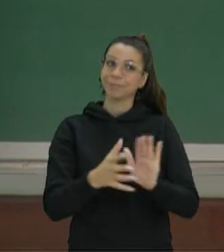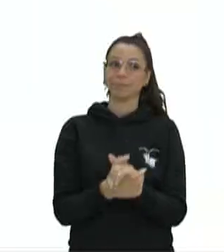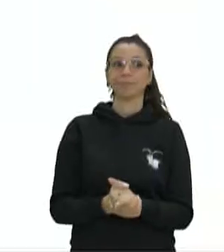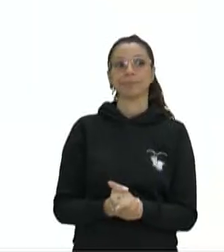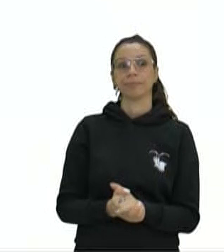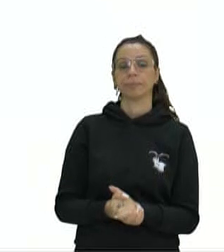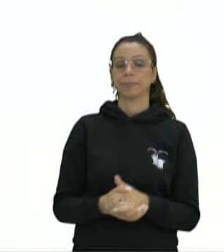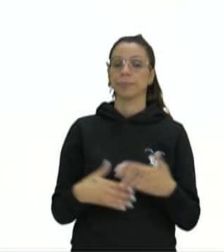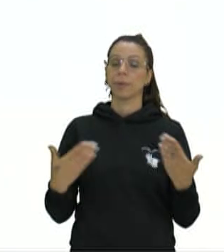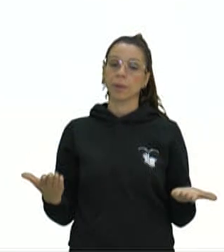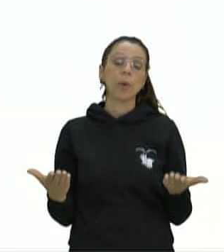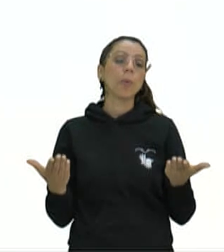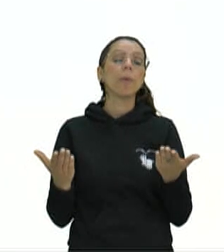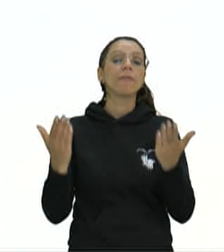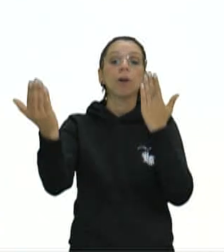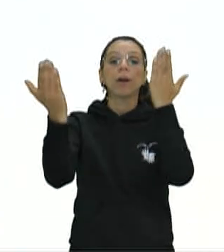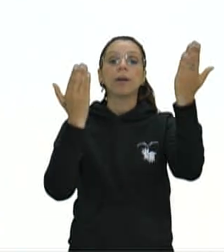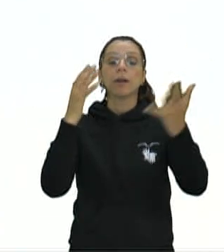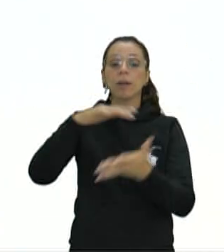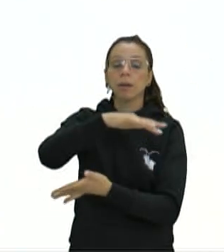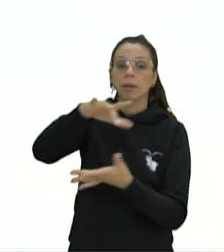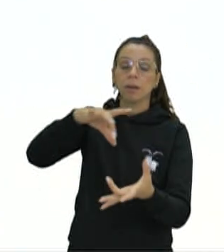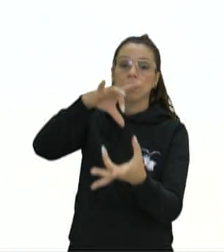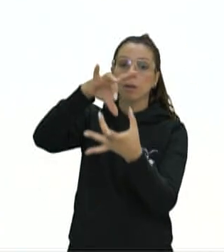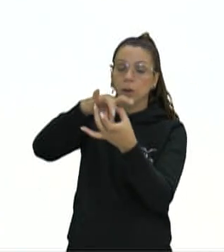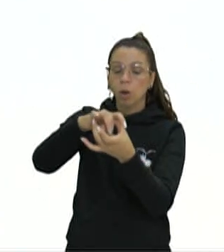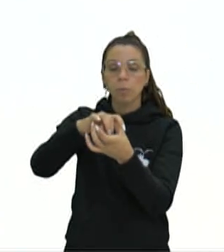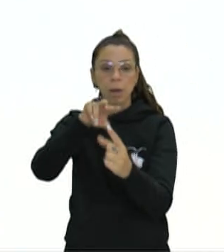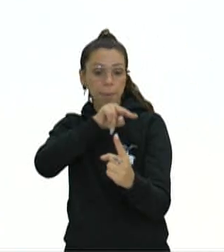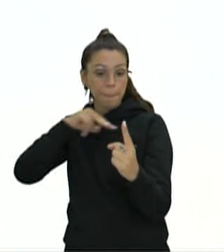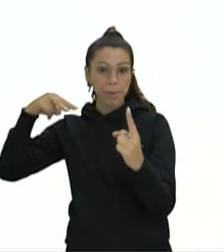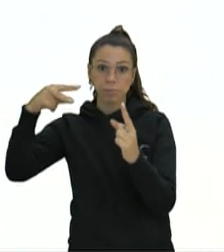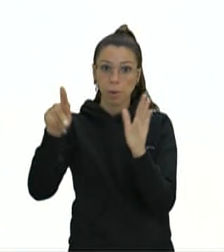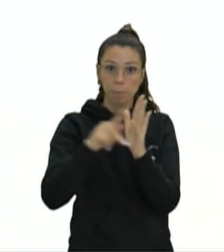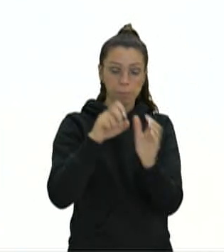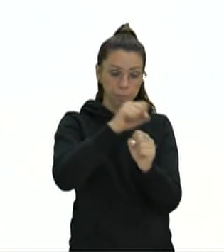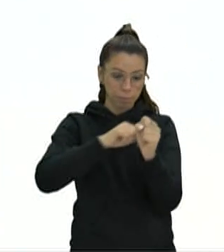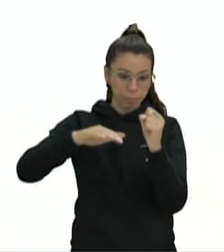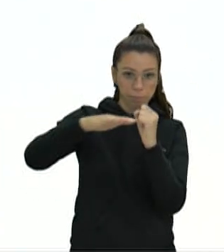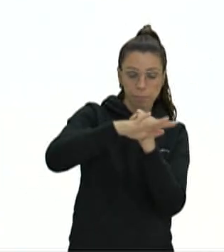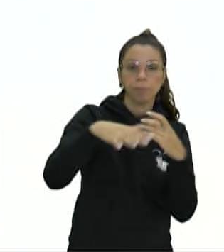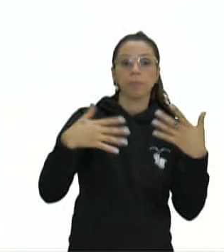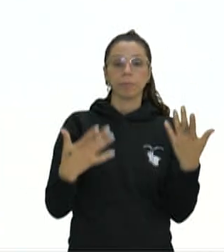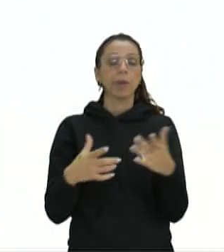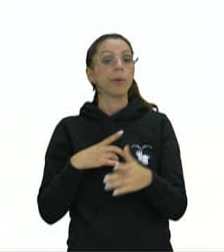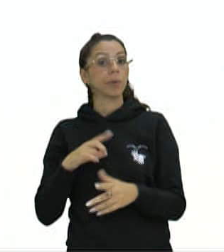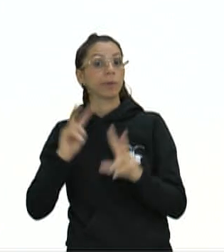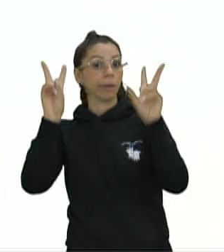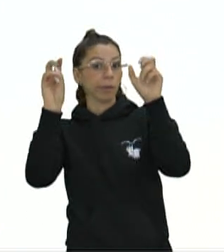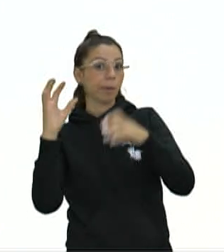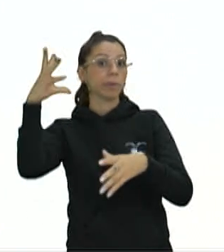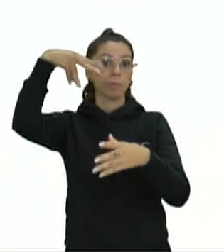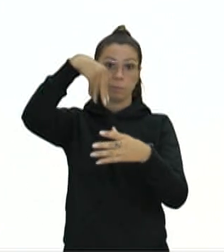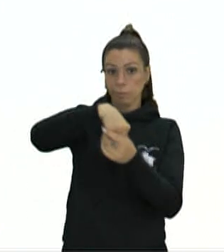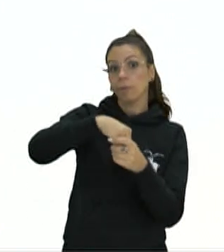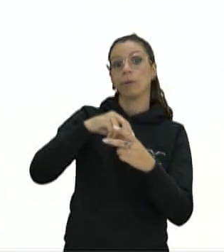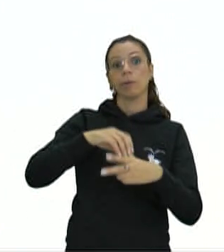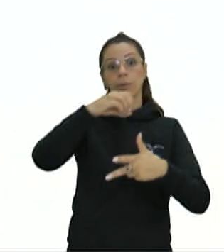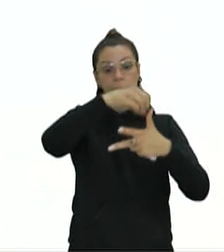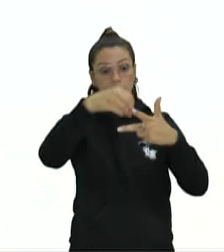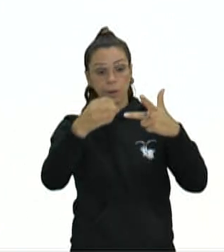gente, como foi analisar a globalização pelo viés sociológico? Esse tema está sempre presente no Enem, vestibulares, nas